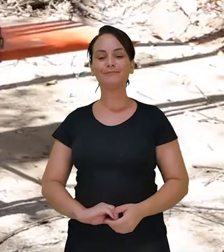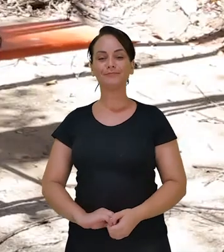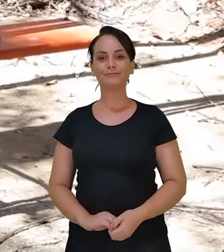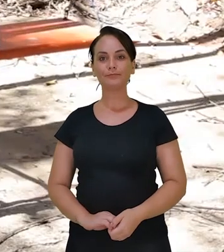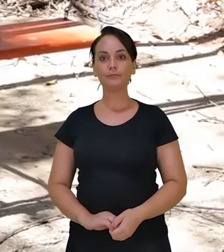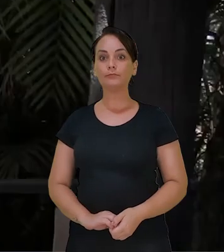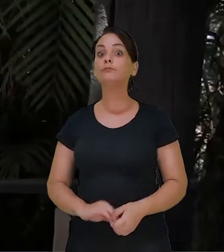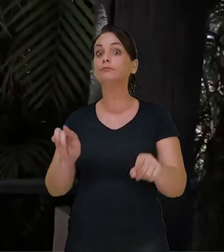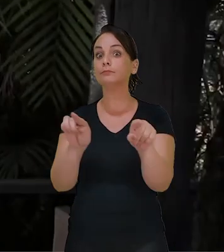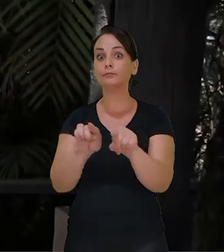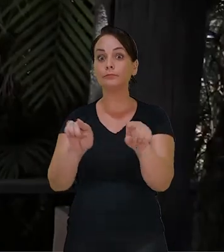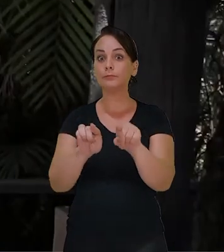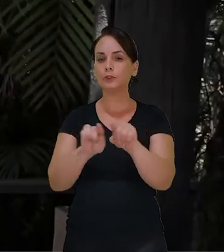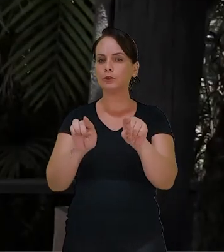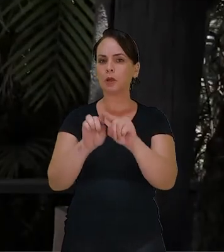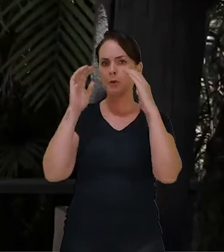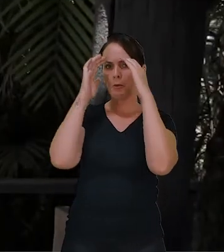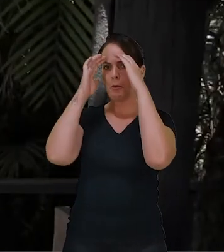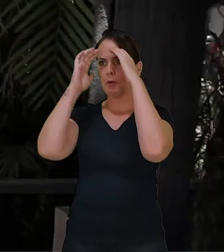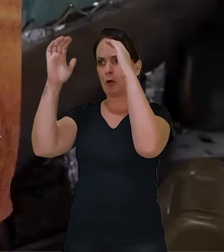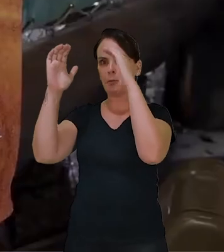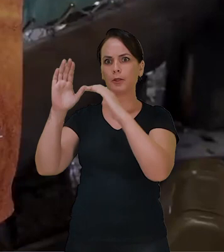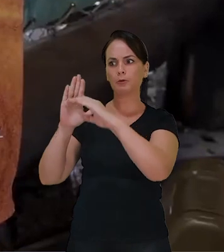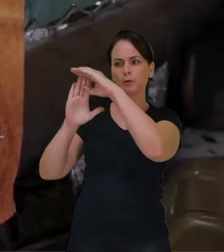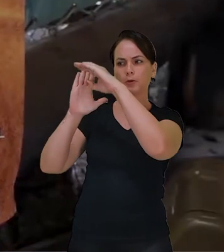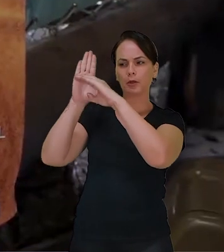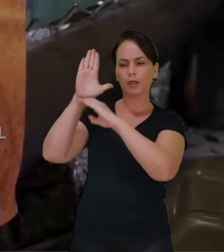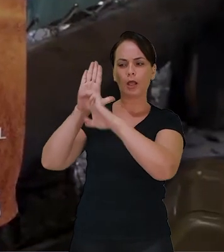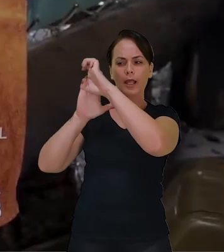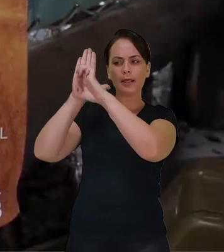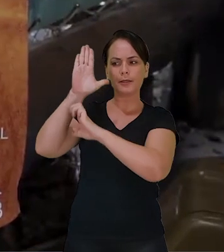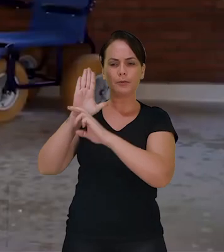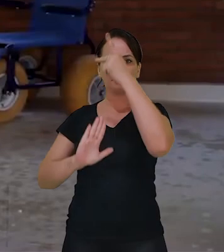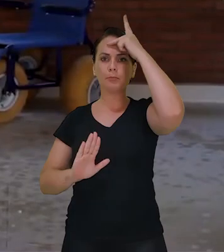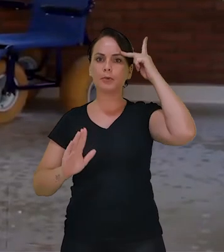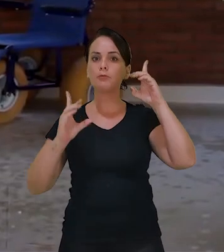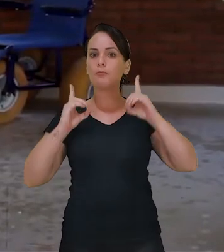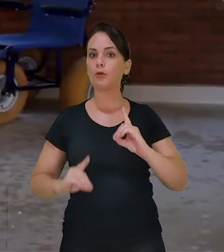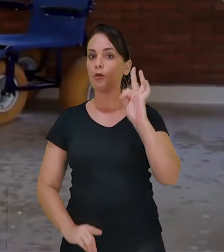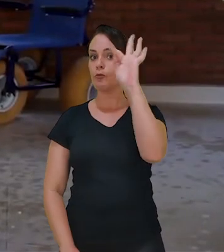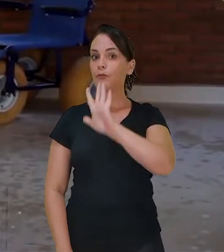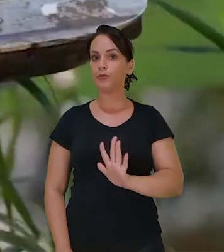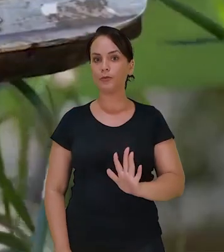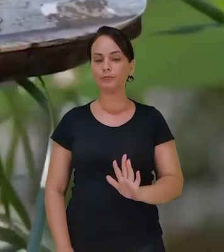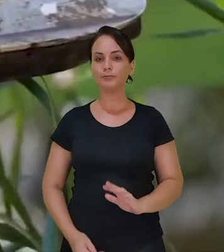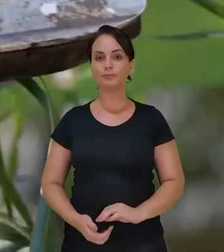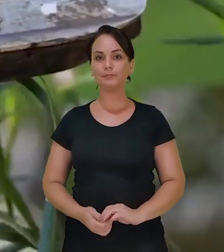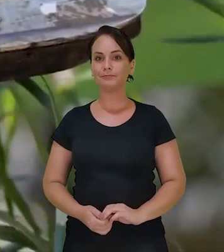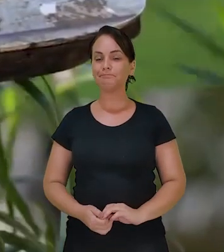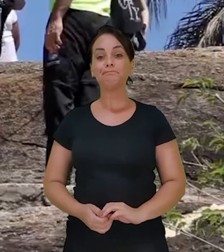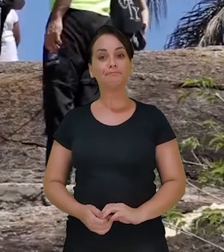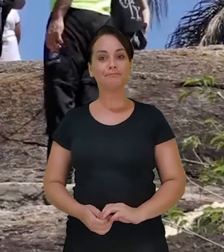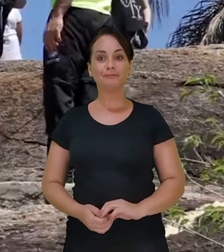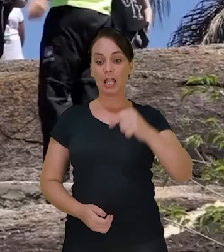E tem mais, ele segue as indicações do Estatuto Federal da Pessoa com Deficiência. E vai